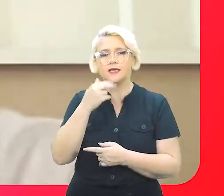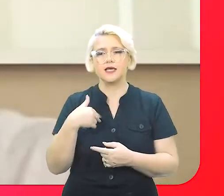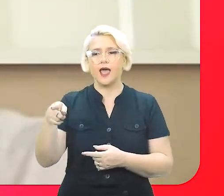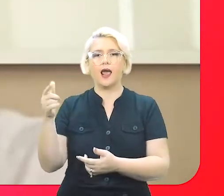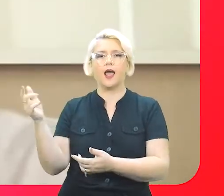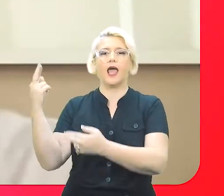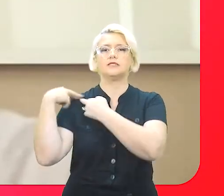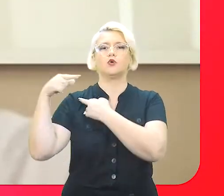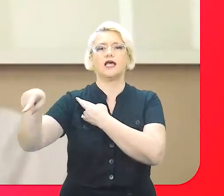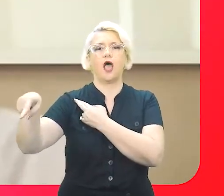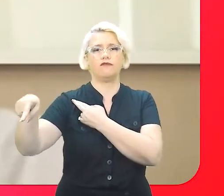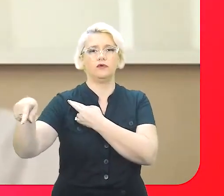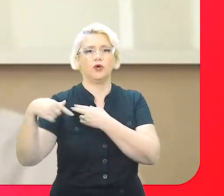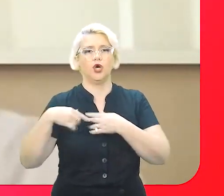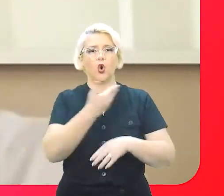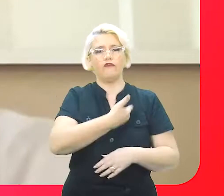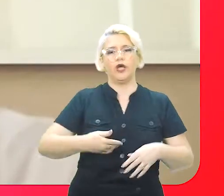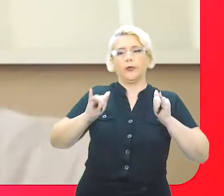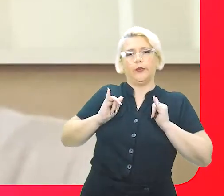educação de